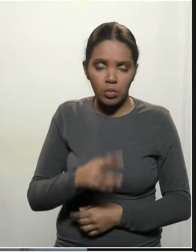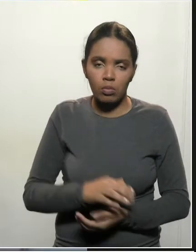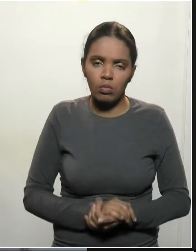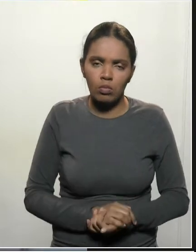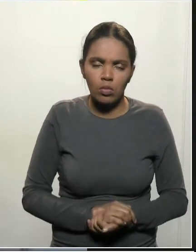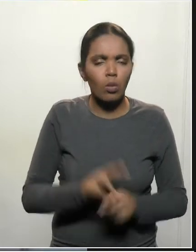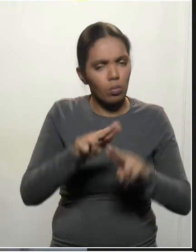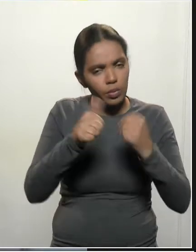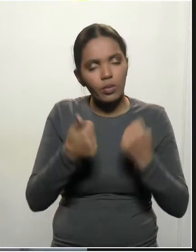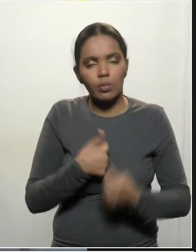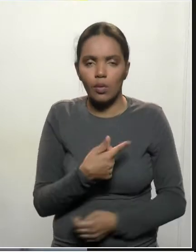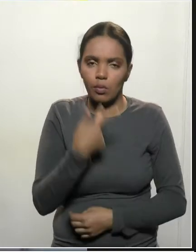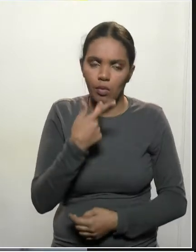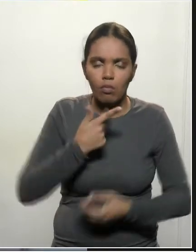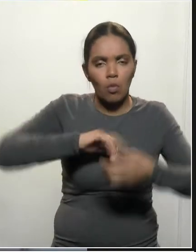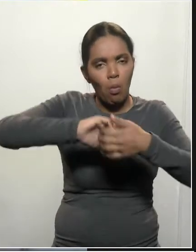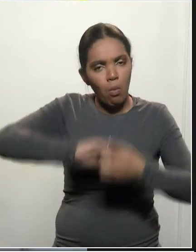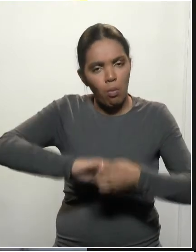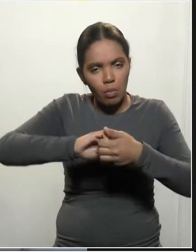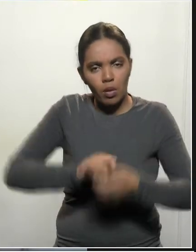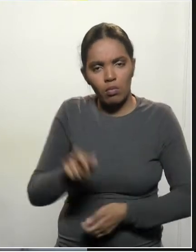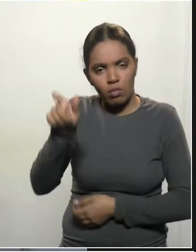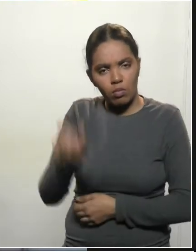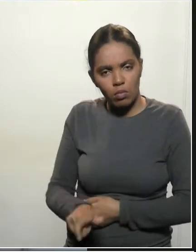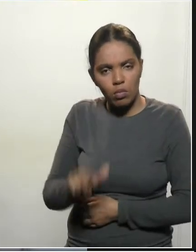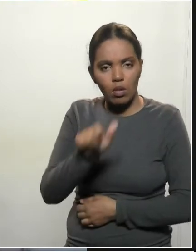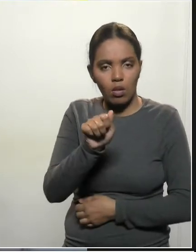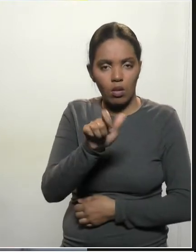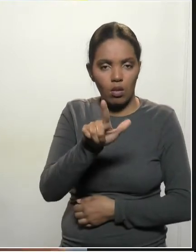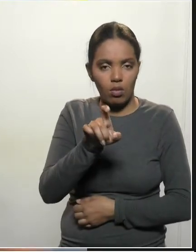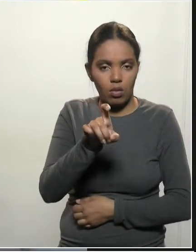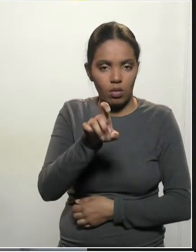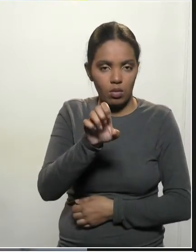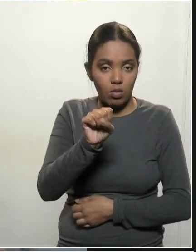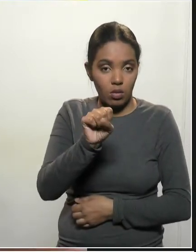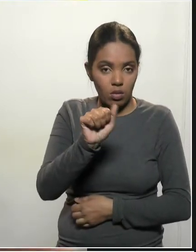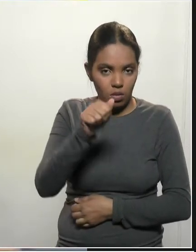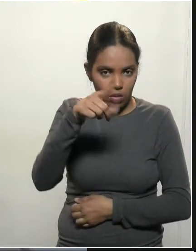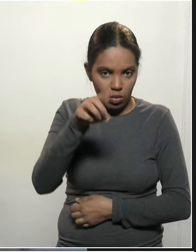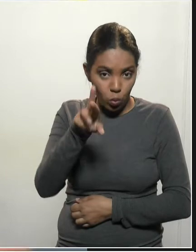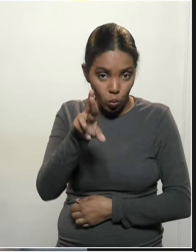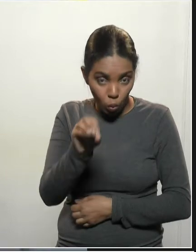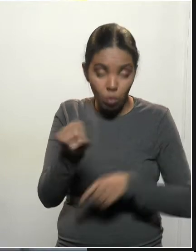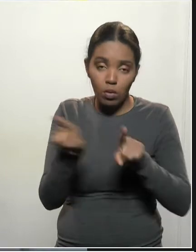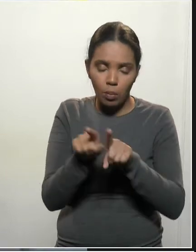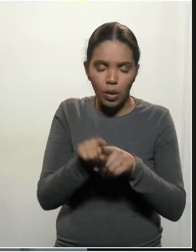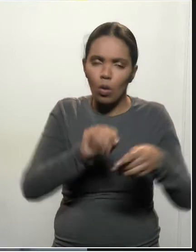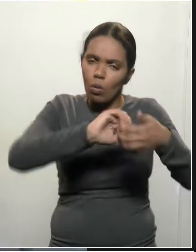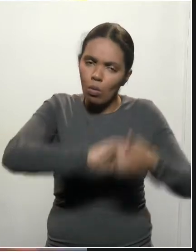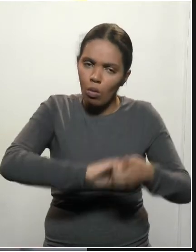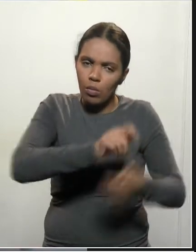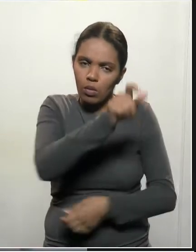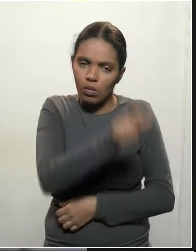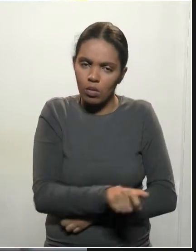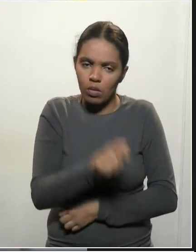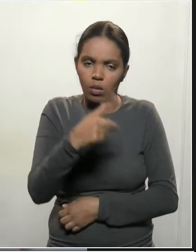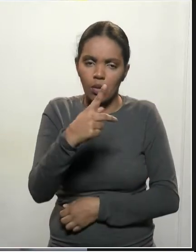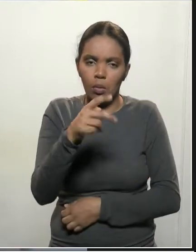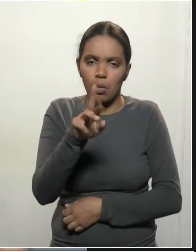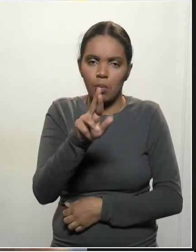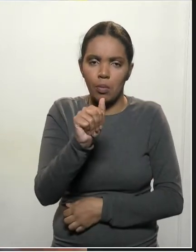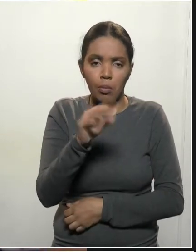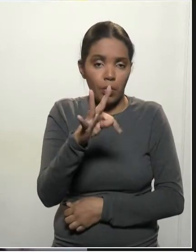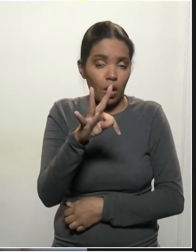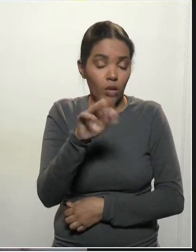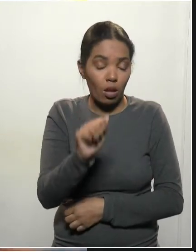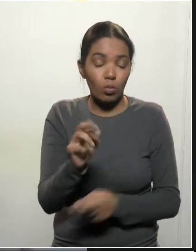quero fazer esse registro, cumprimentar o Alessandro, cumprimentar o Prata, e oxalá toda essa solicitude, toda essa disponibilidade